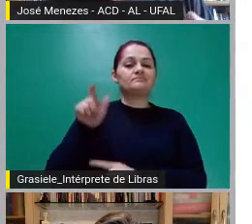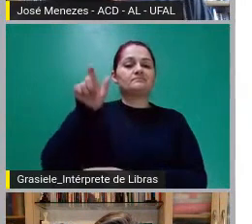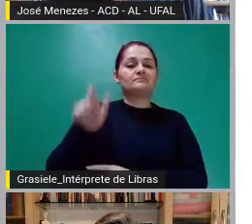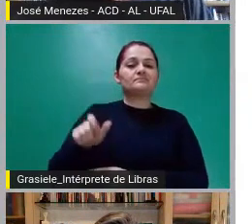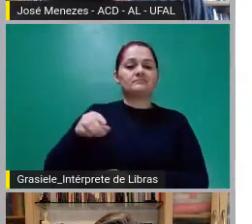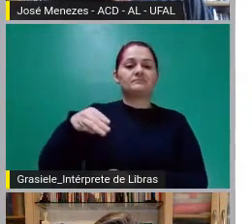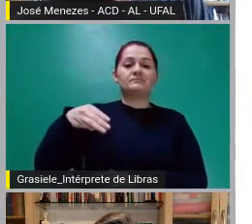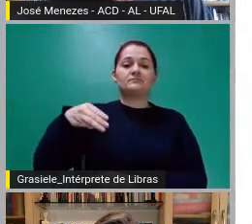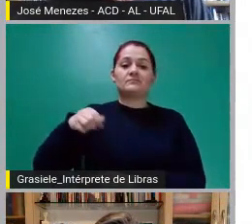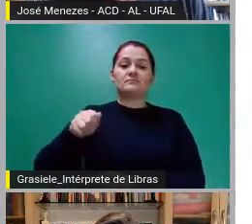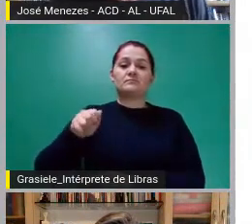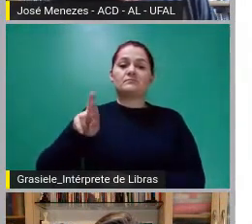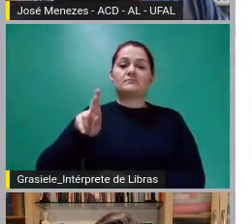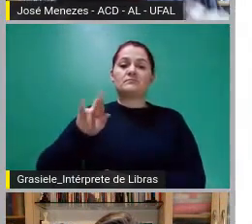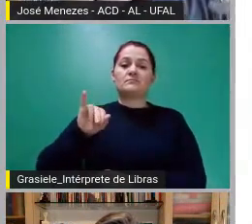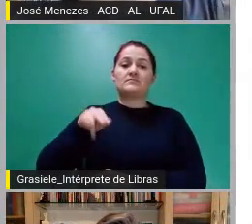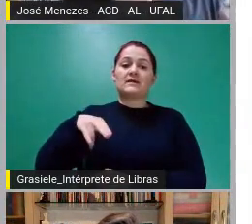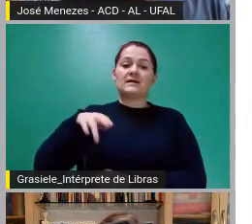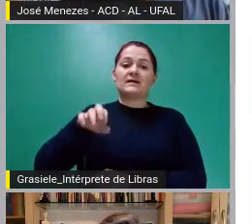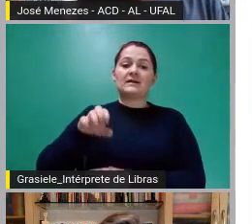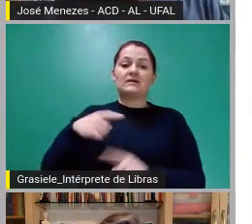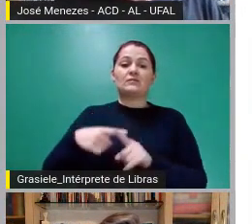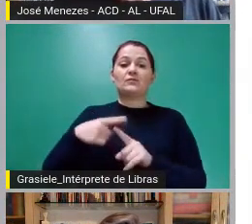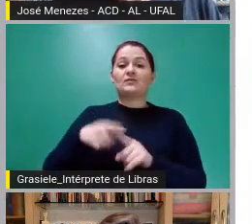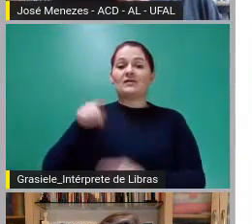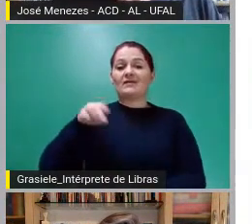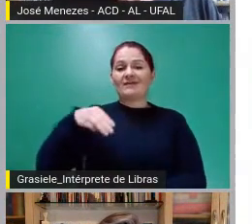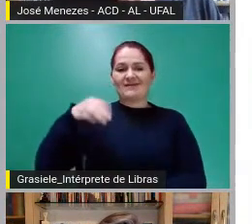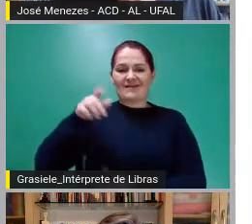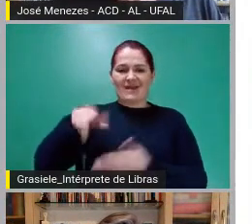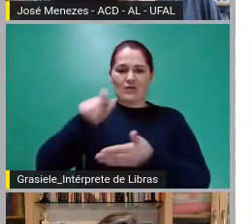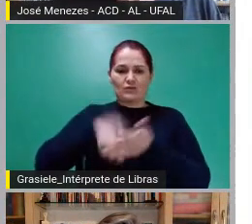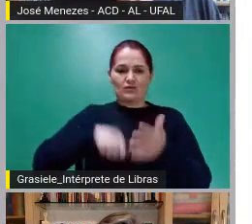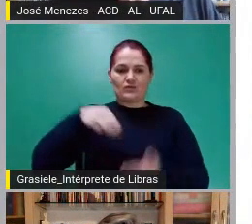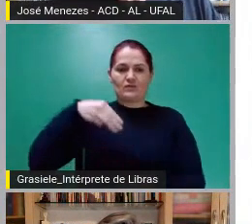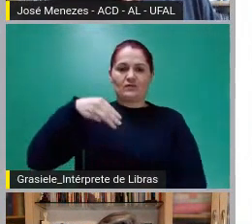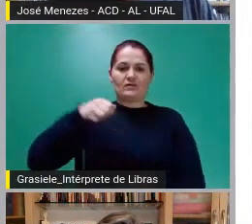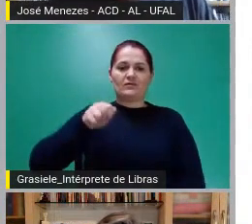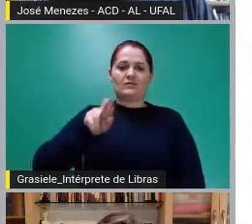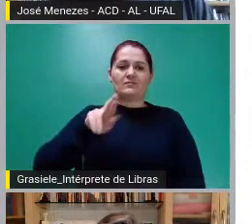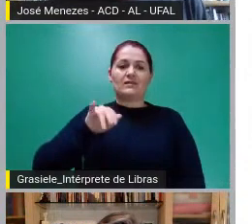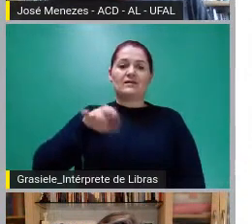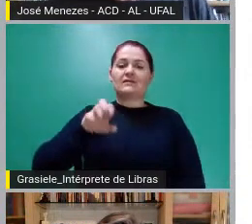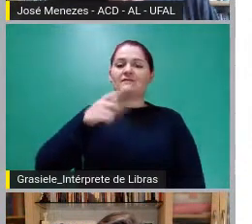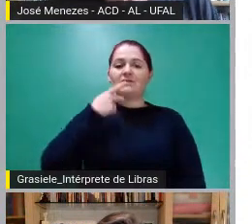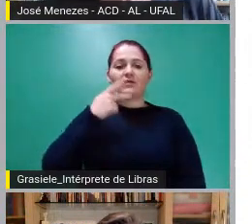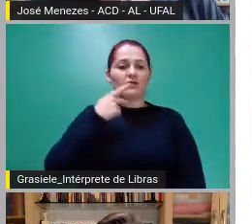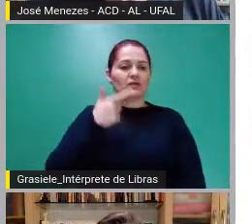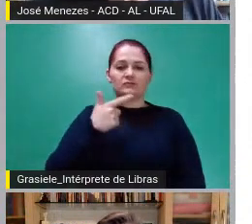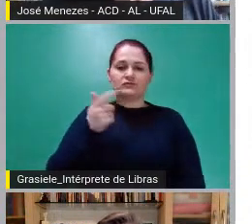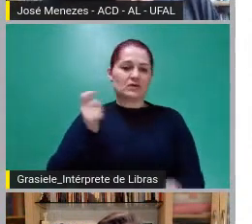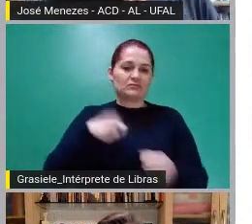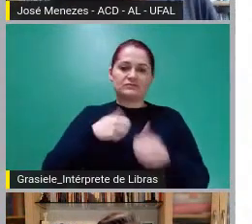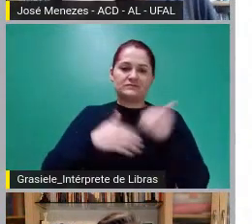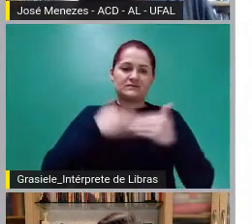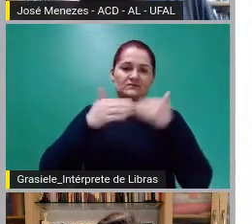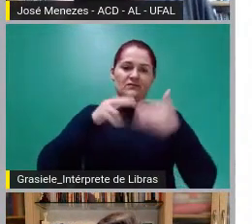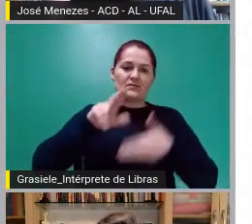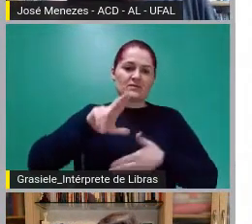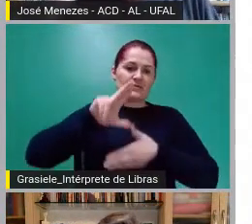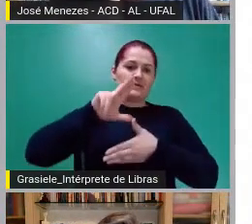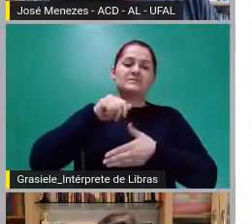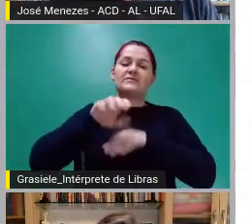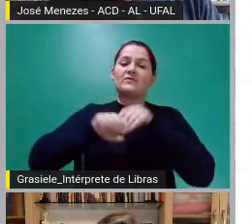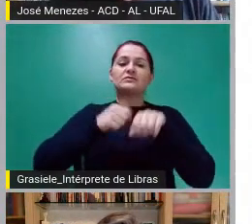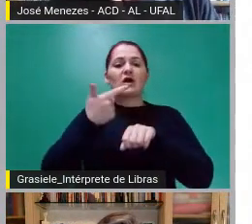de desenvolvimento capitalista na América Latina e que tinha que buscar outra alternativa. Bom, aqui eu fiz